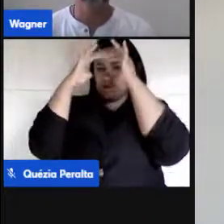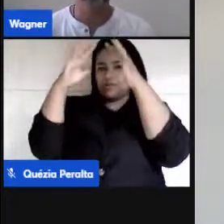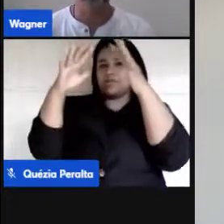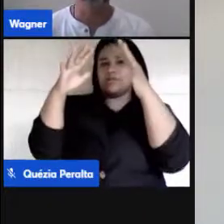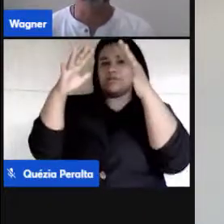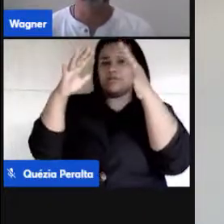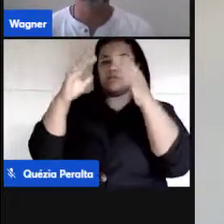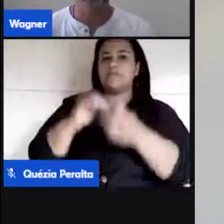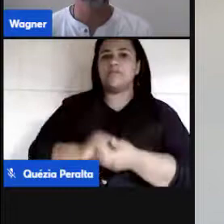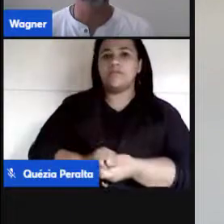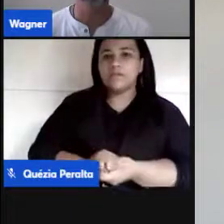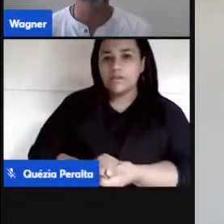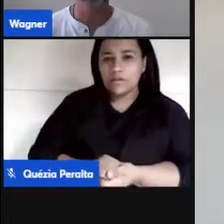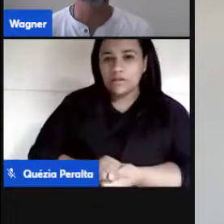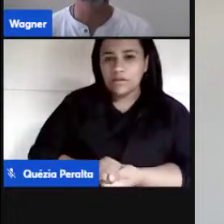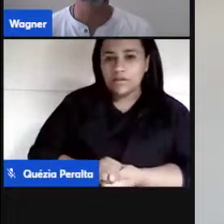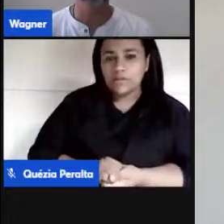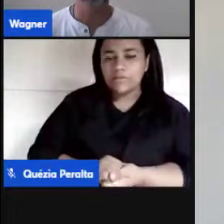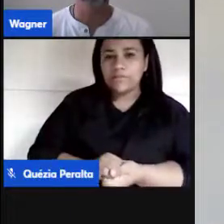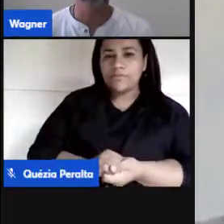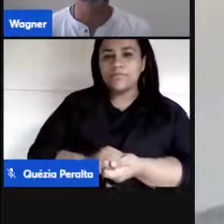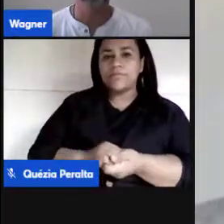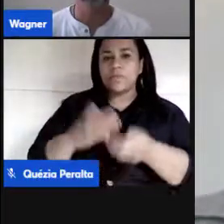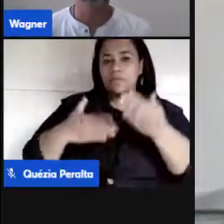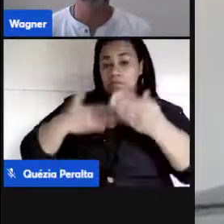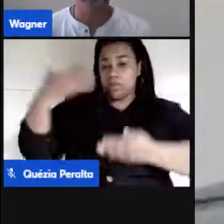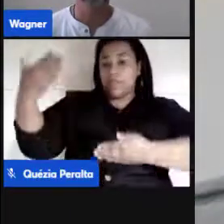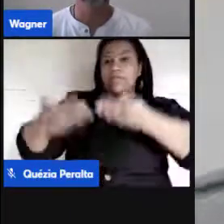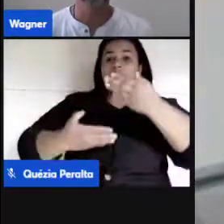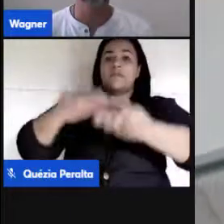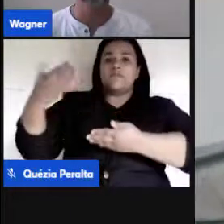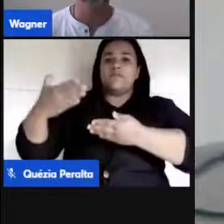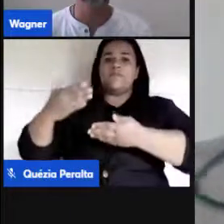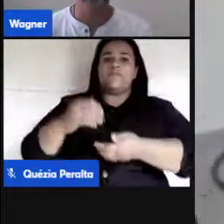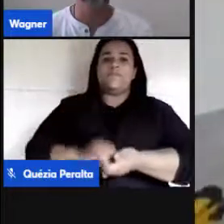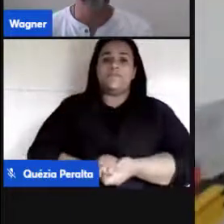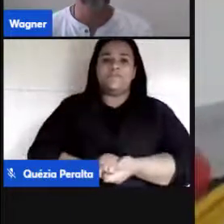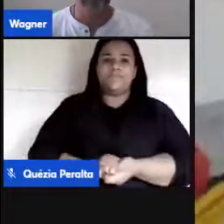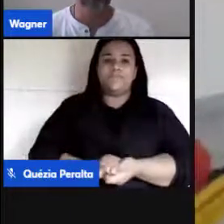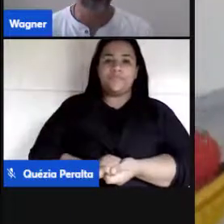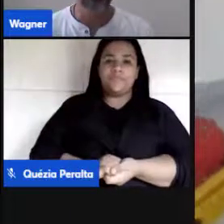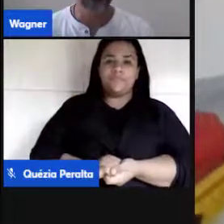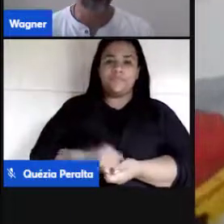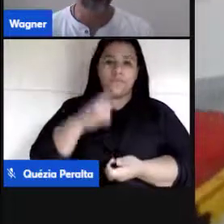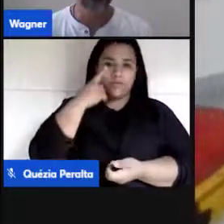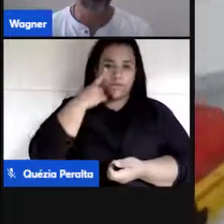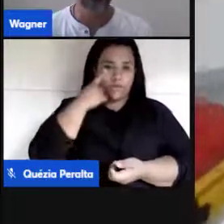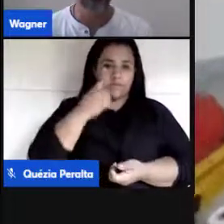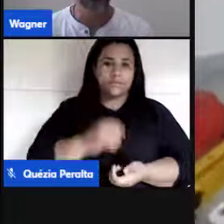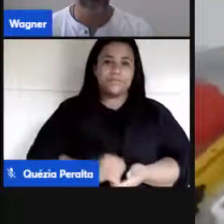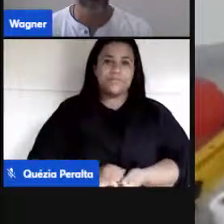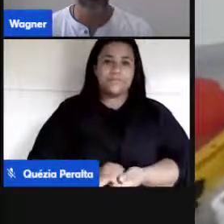bem lúdica, com uma grande interação. Vamos lá, Maria Clara? Vai!